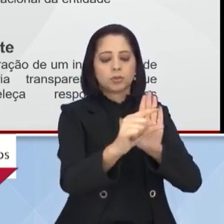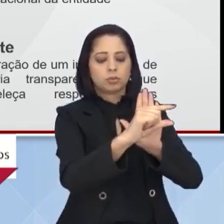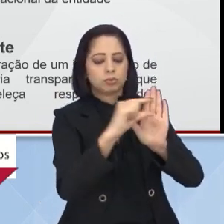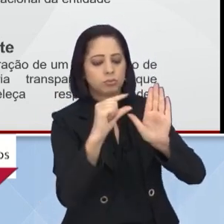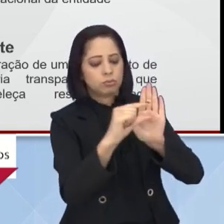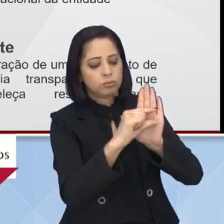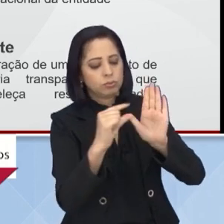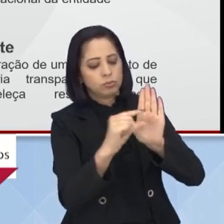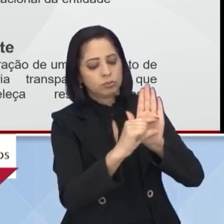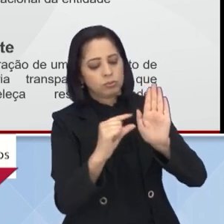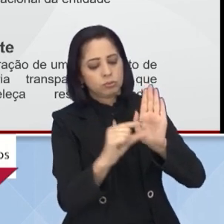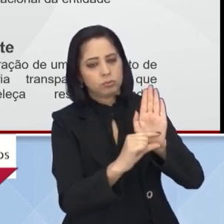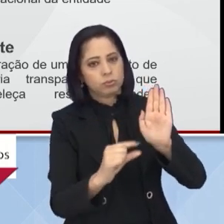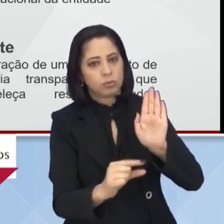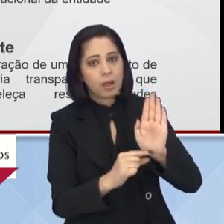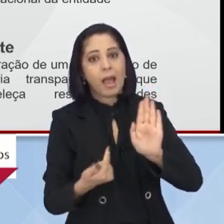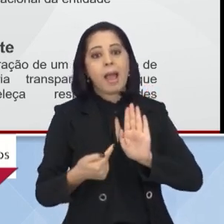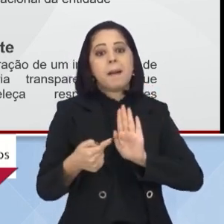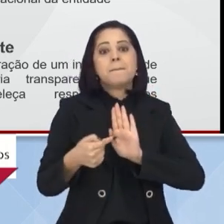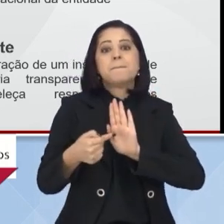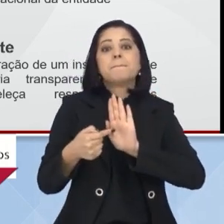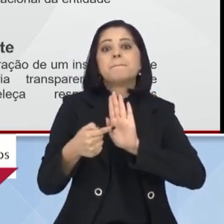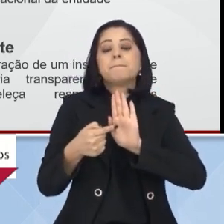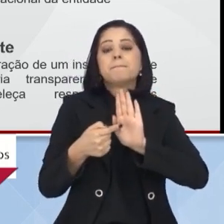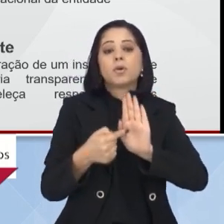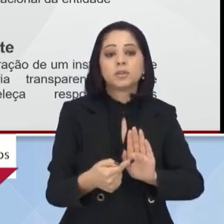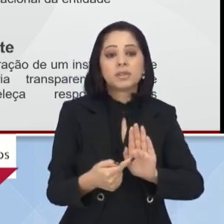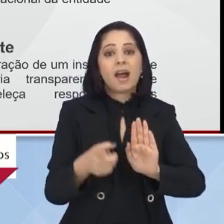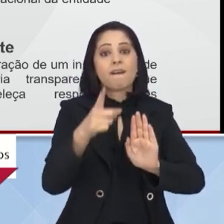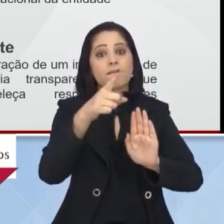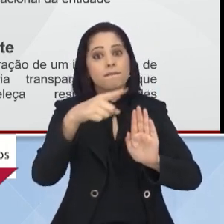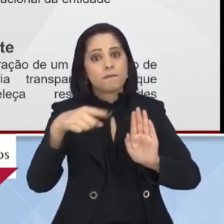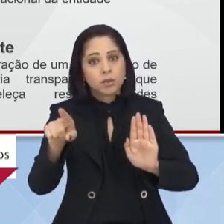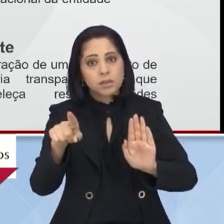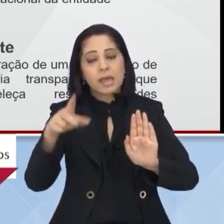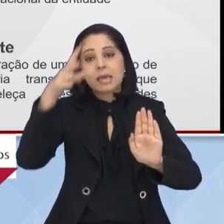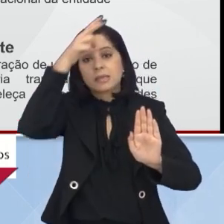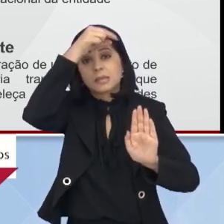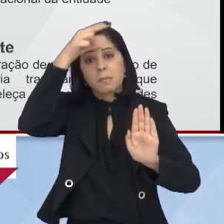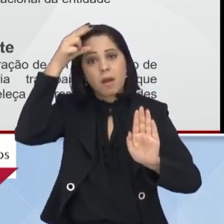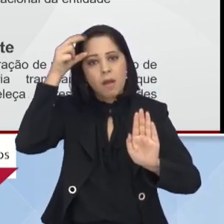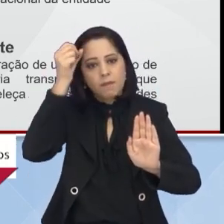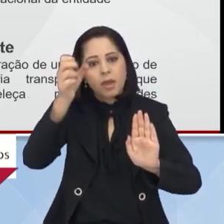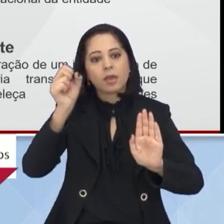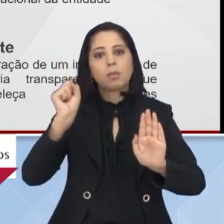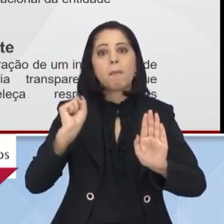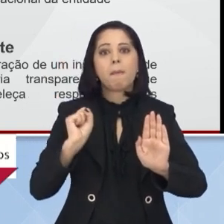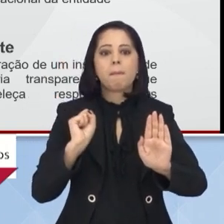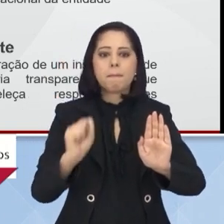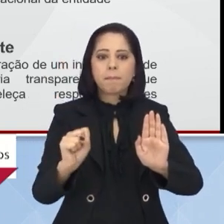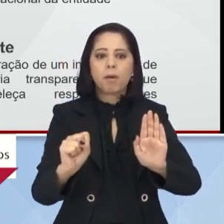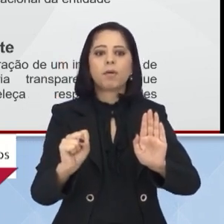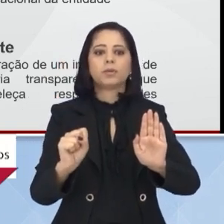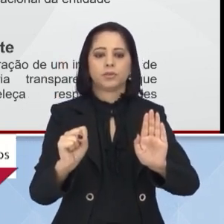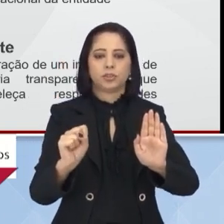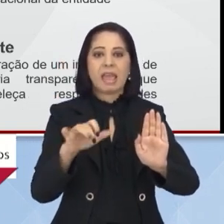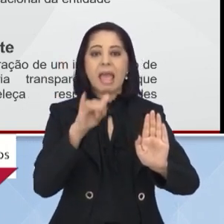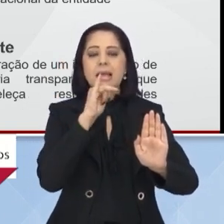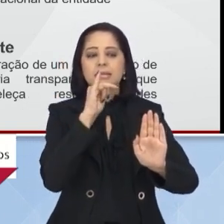existam mecanismos que possibilitem que vocês atuem diante de uma inexecução